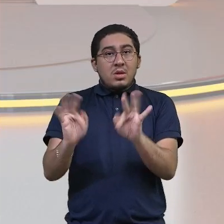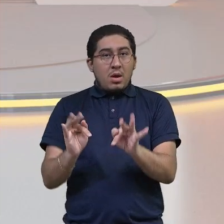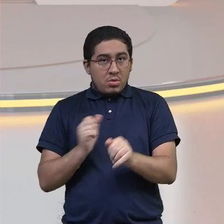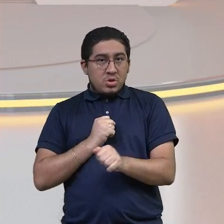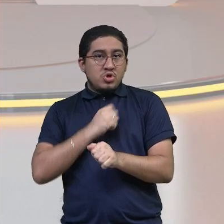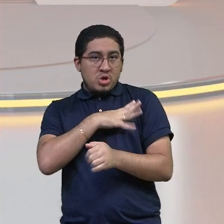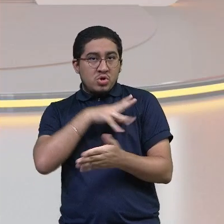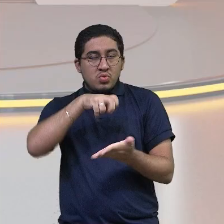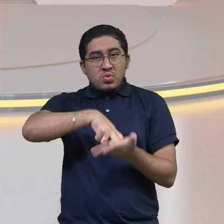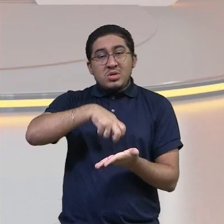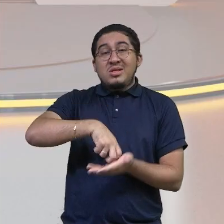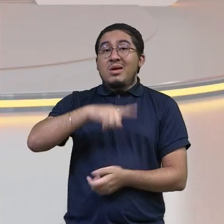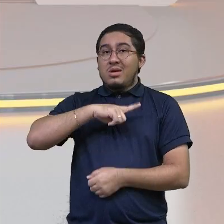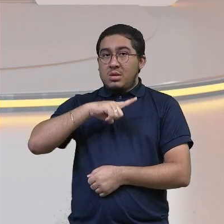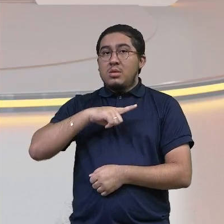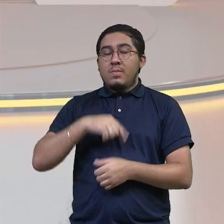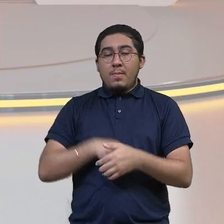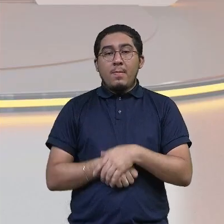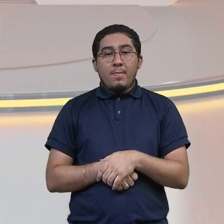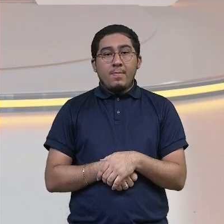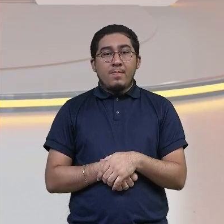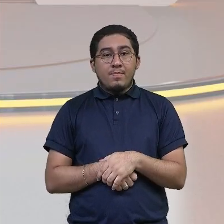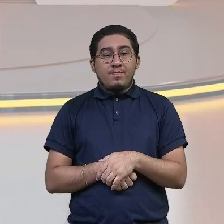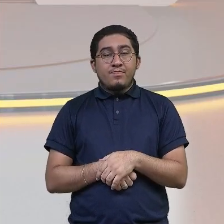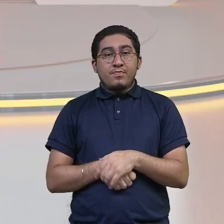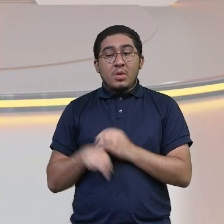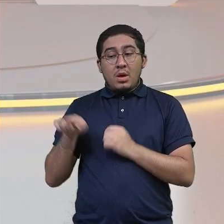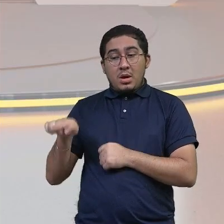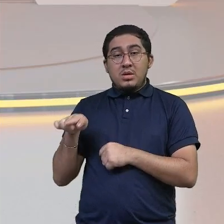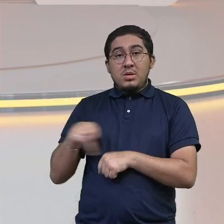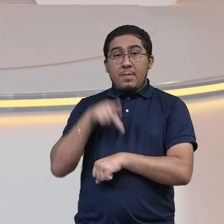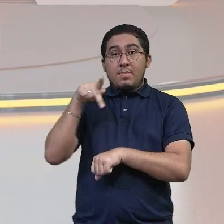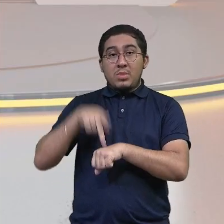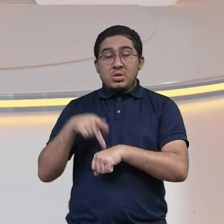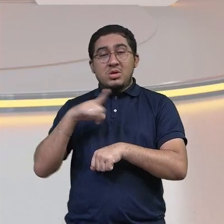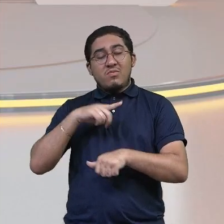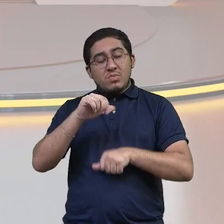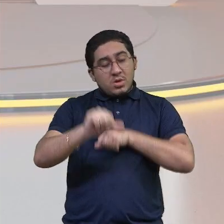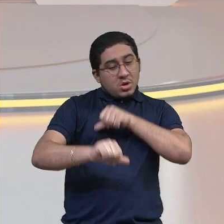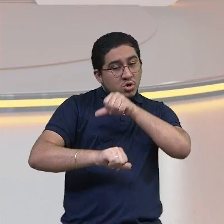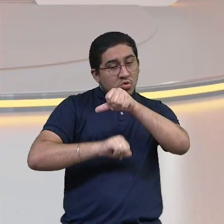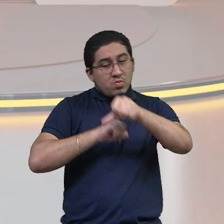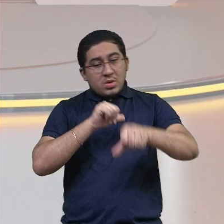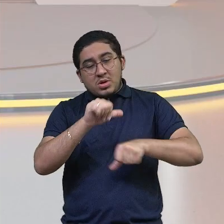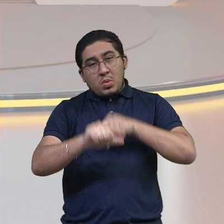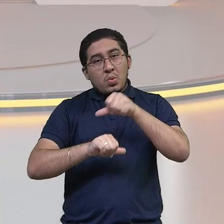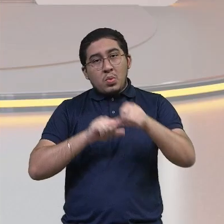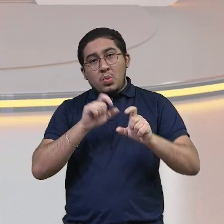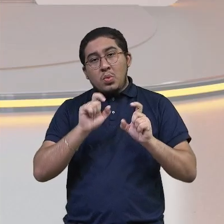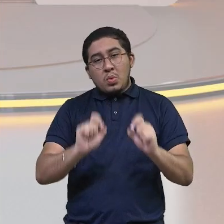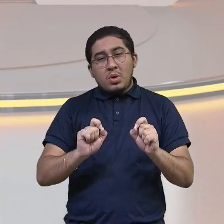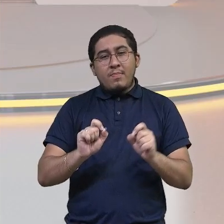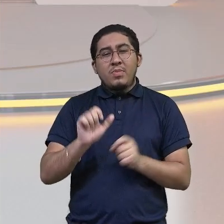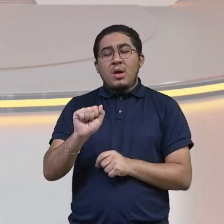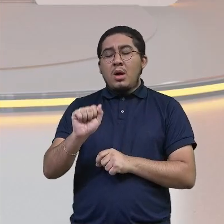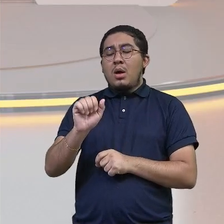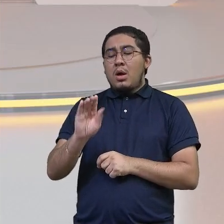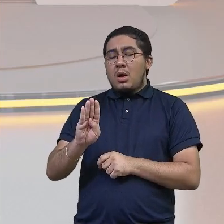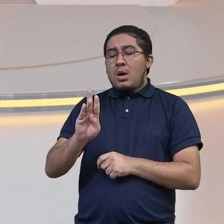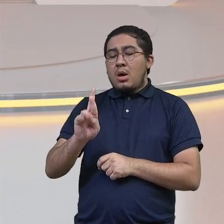ditadura. A Argentina vivenciou uma transição mais abrupta. O que é isso?